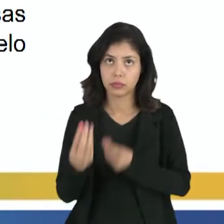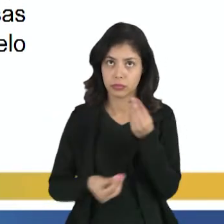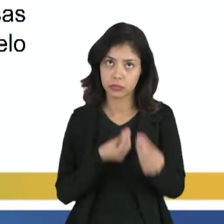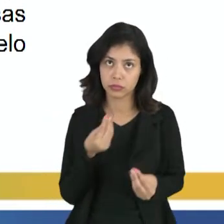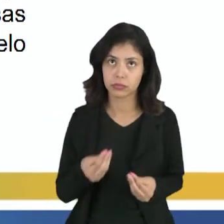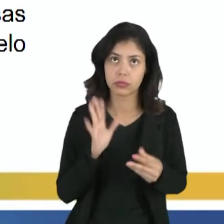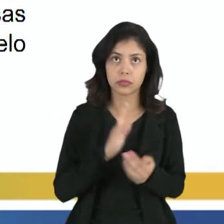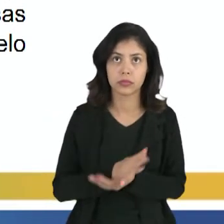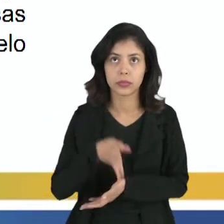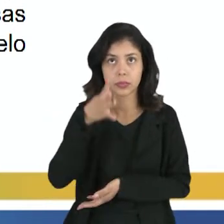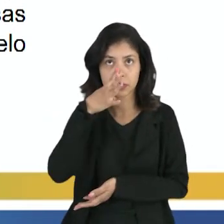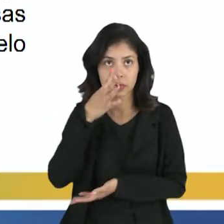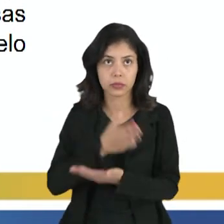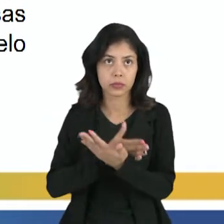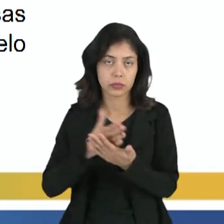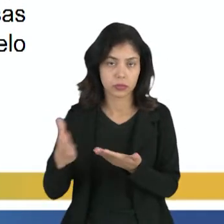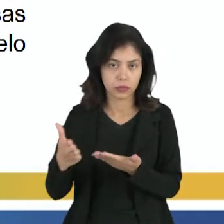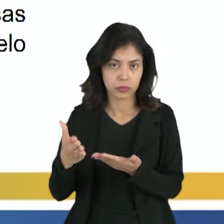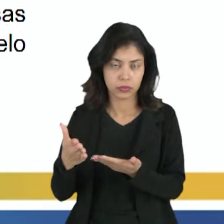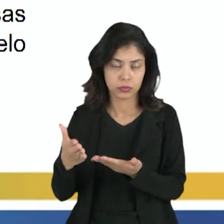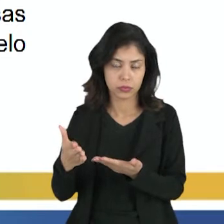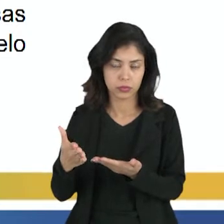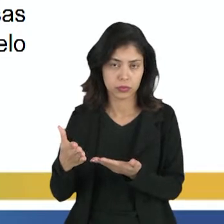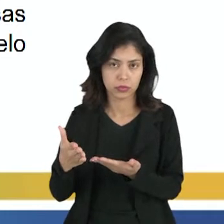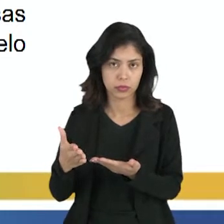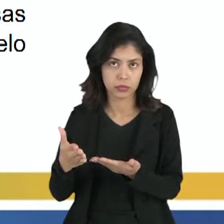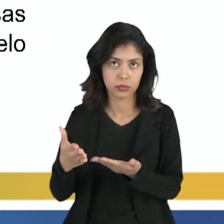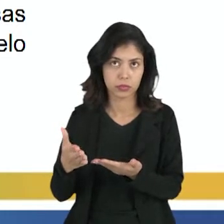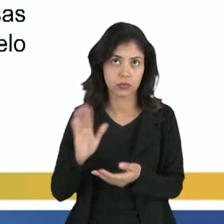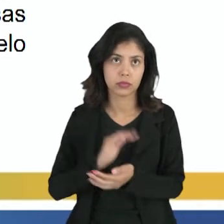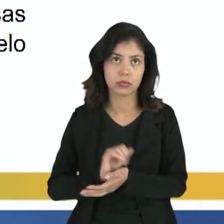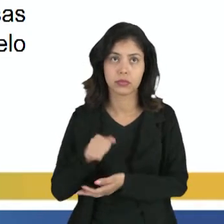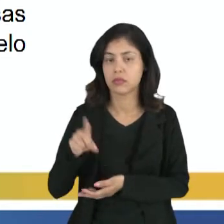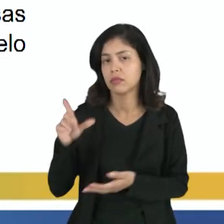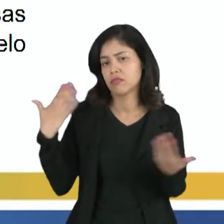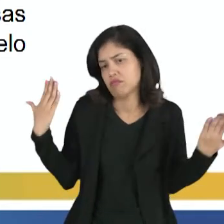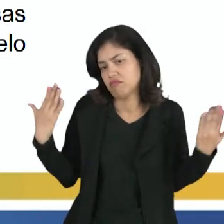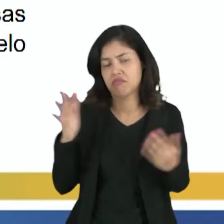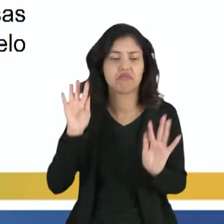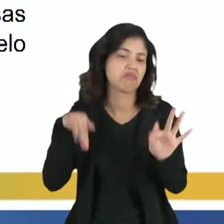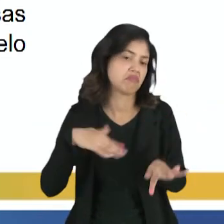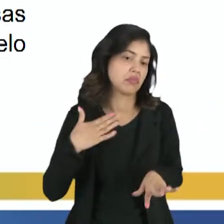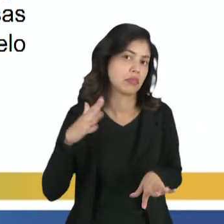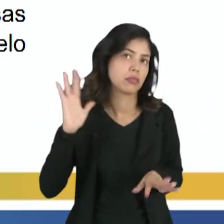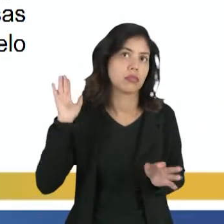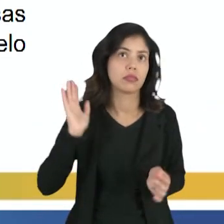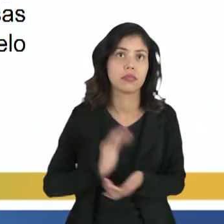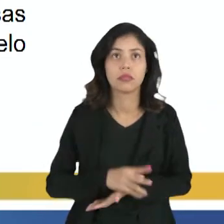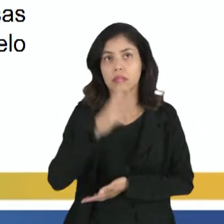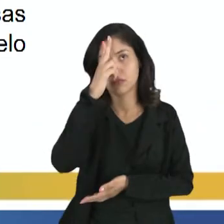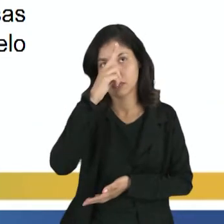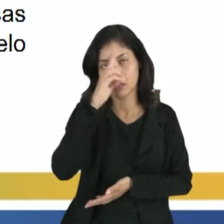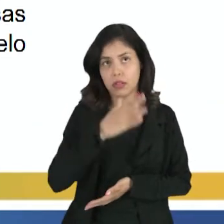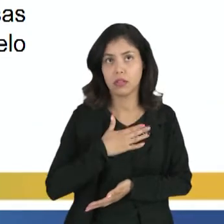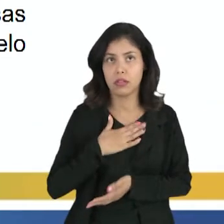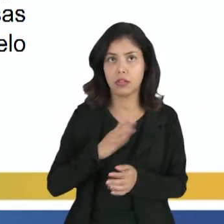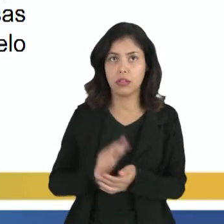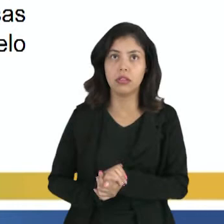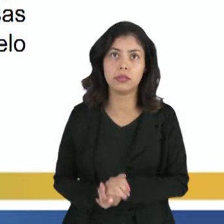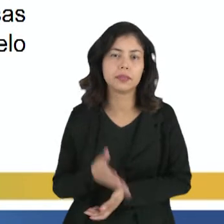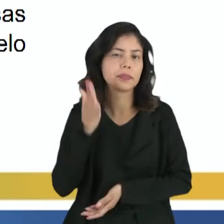de modo que não me interessava nem o seu começo, nem o seu fim. Lembro-me,